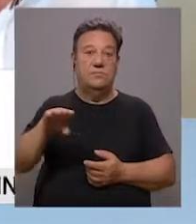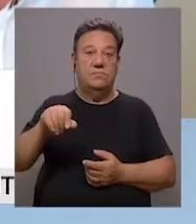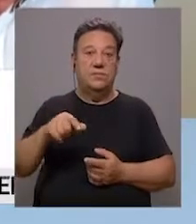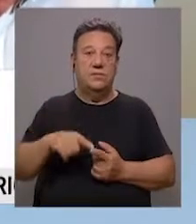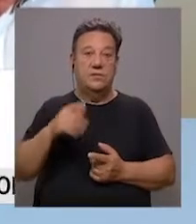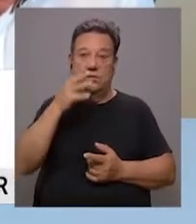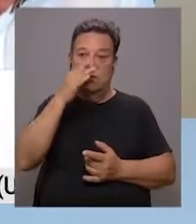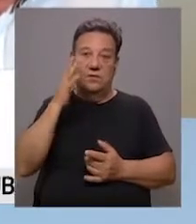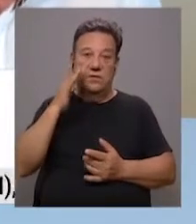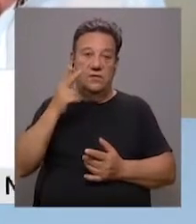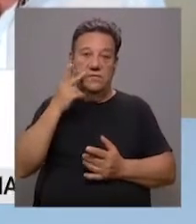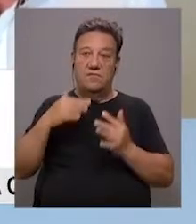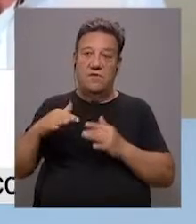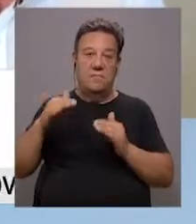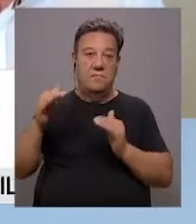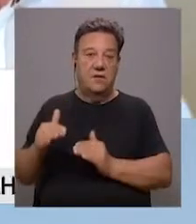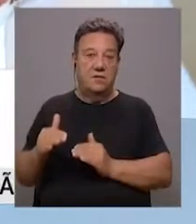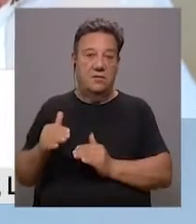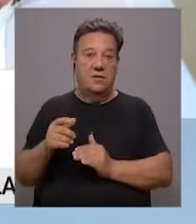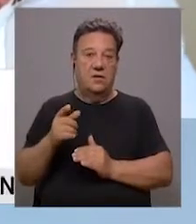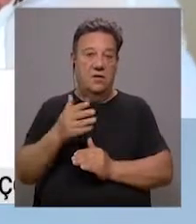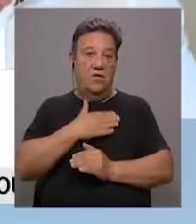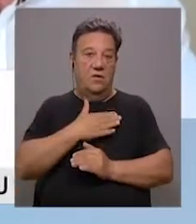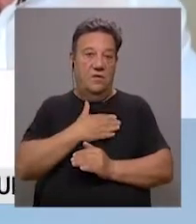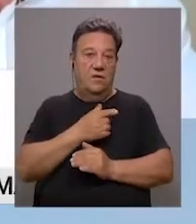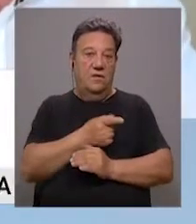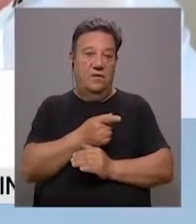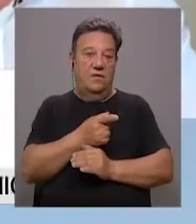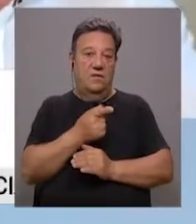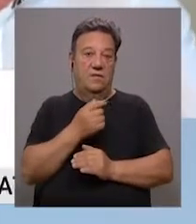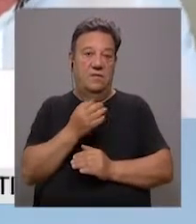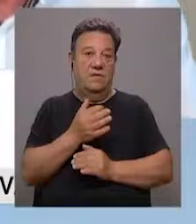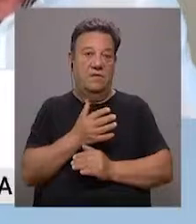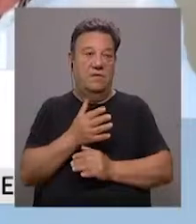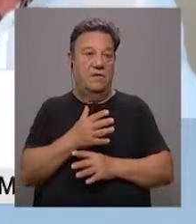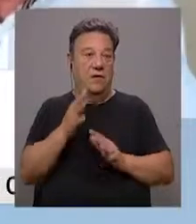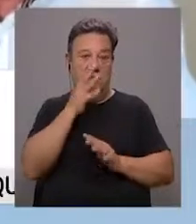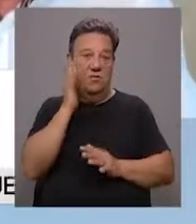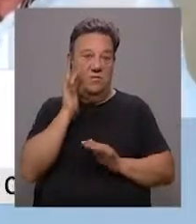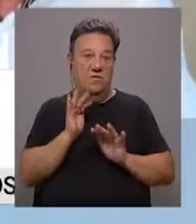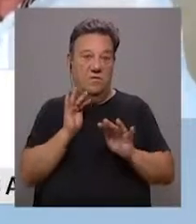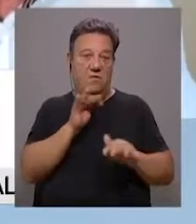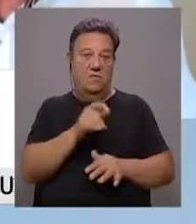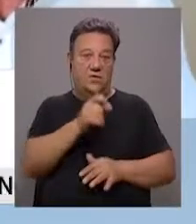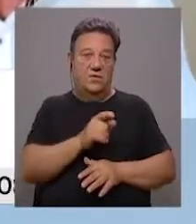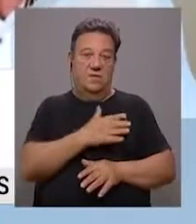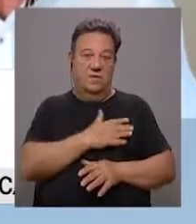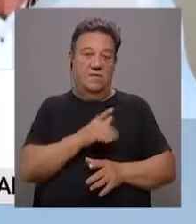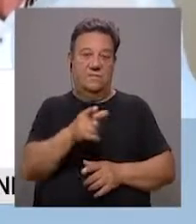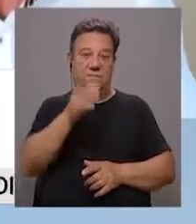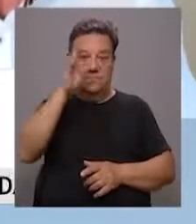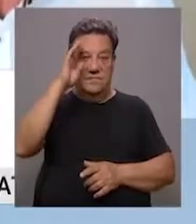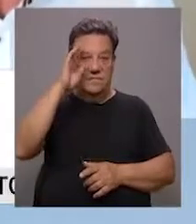baixa densidade e que não querem, de facto, grandes aglomerações de pessoas. Tem a